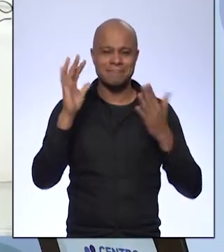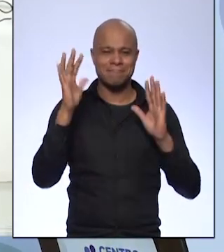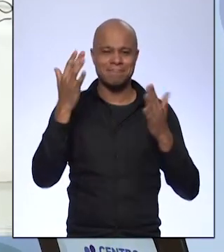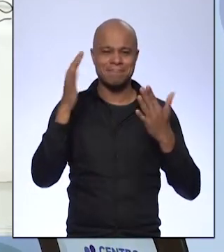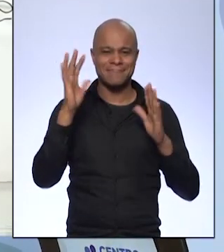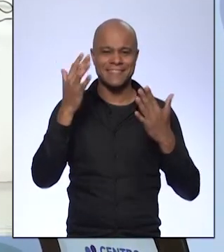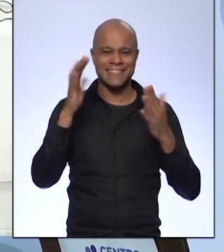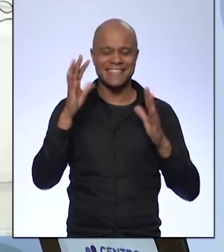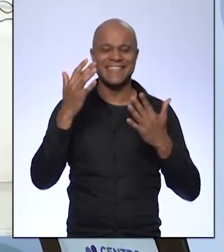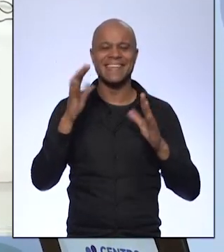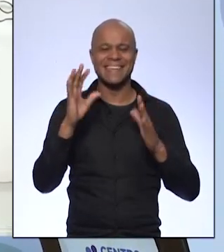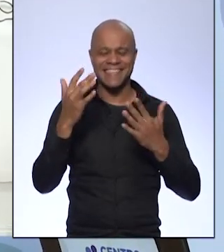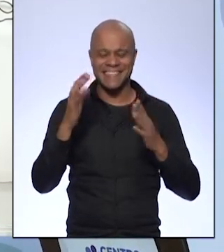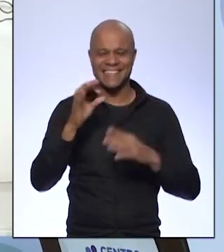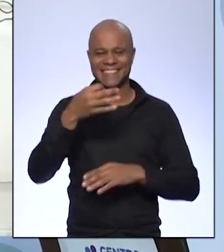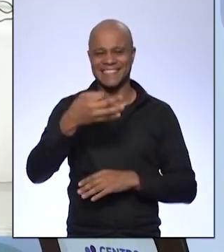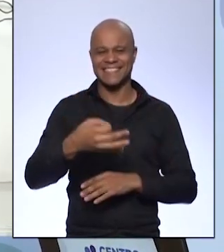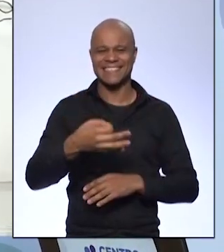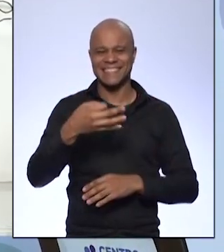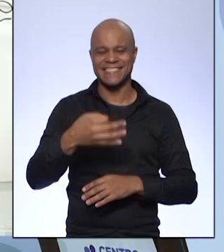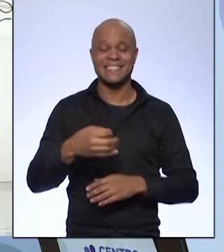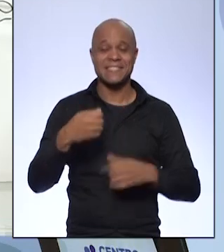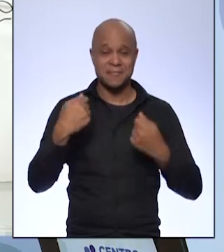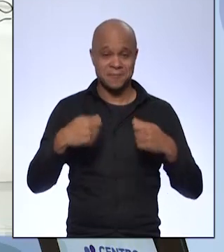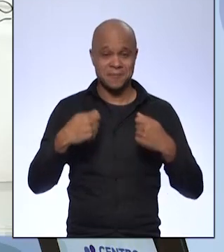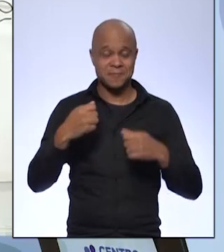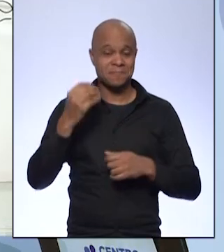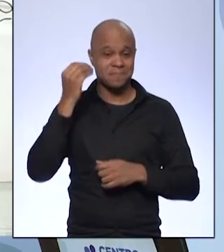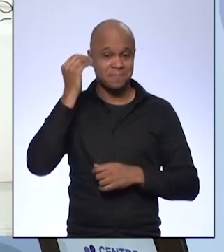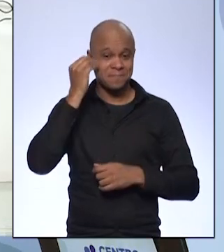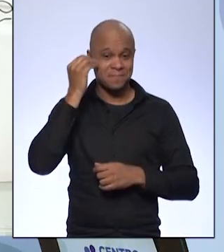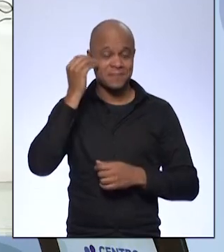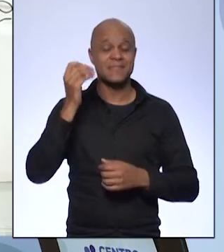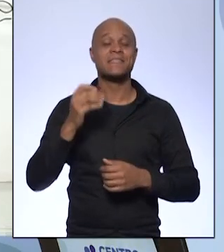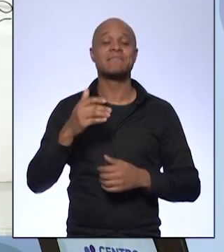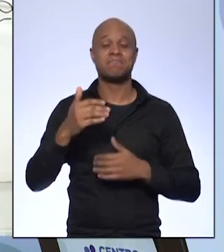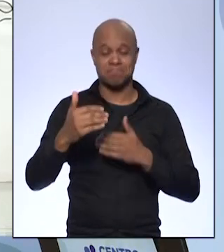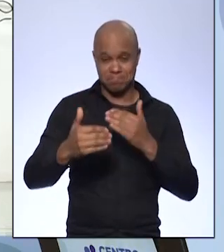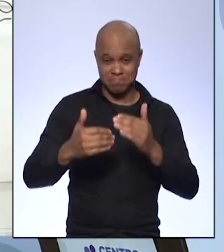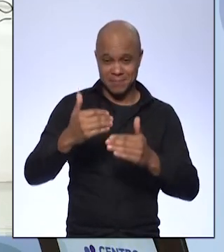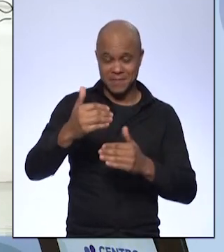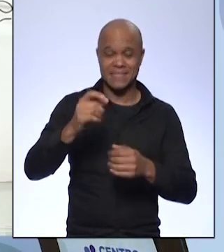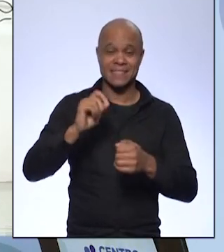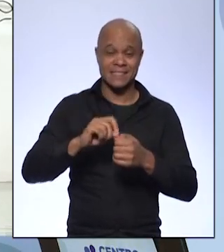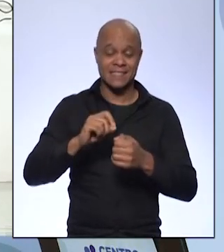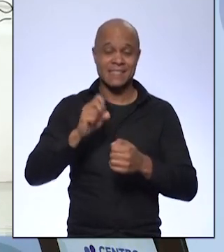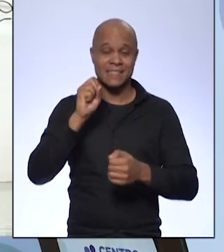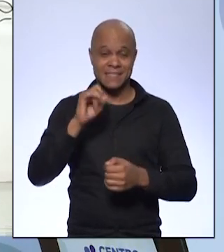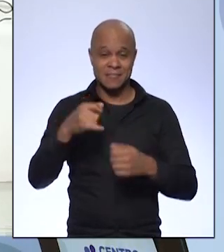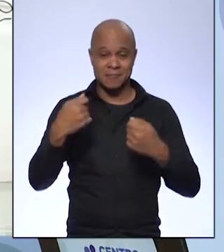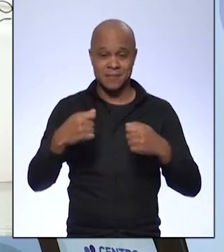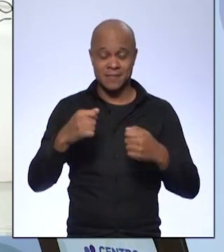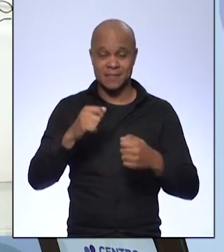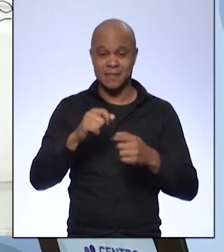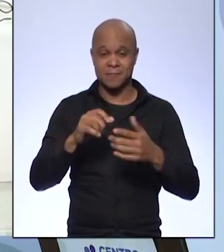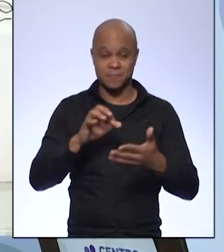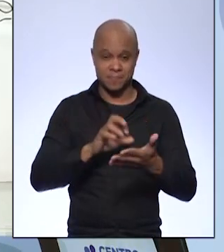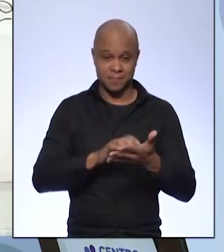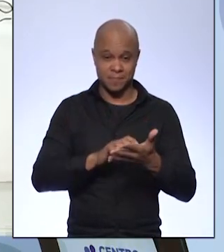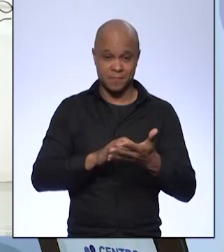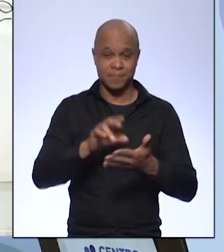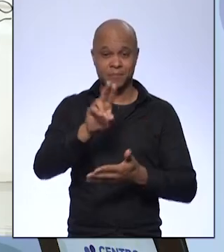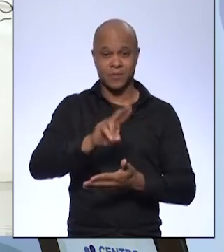É isso mesmo, tá? Tem que ir tentando e fazendo. E se for necessário, usa a calculadora. Muito bem. Agora vamos